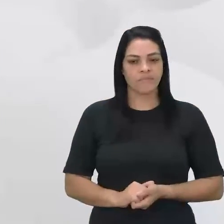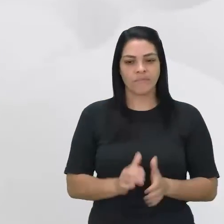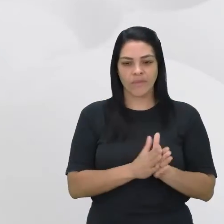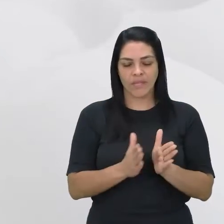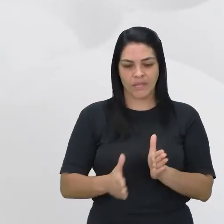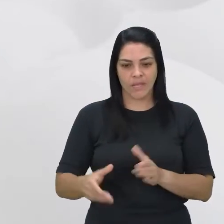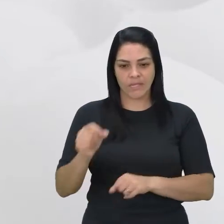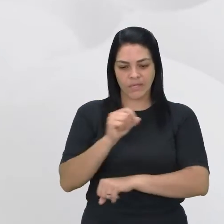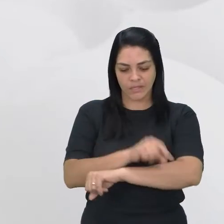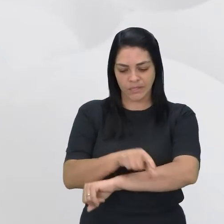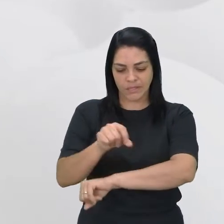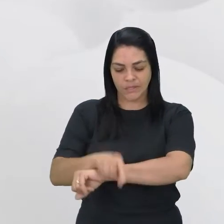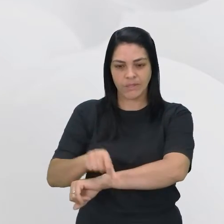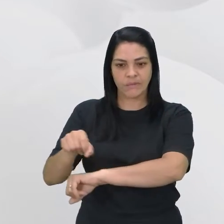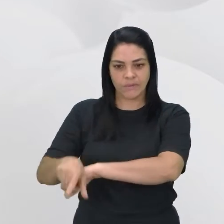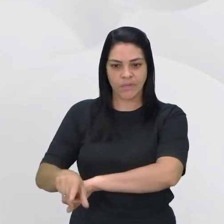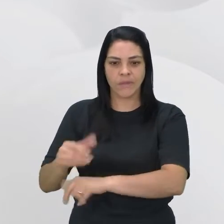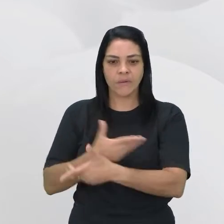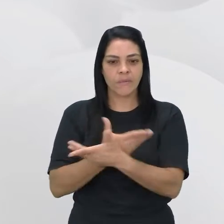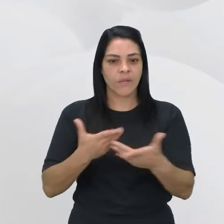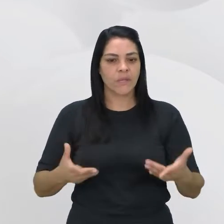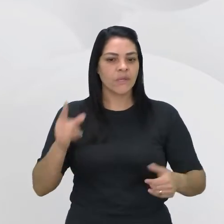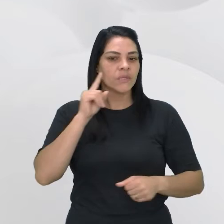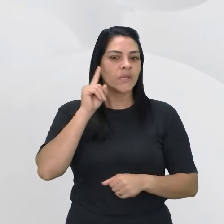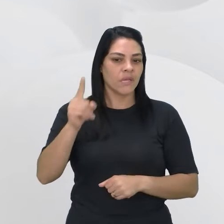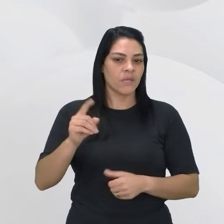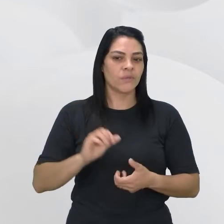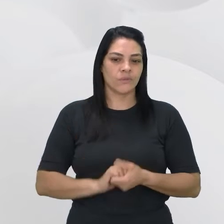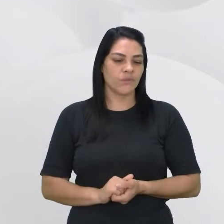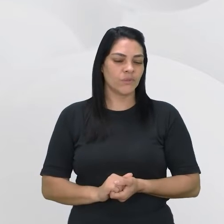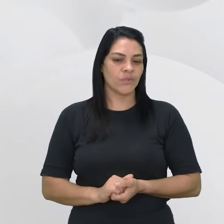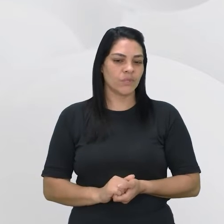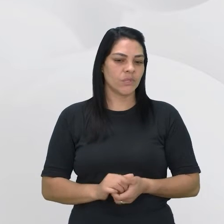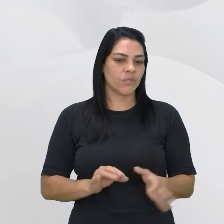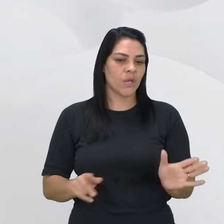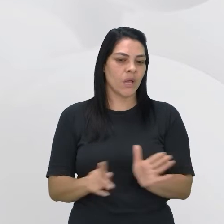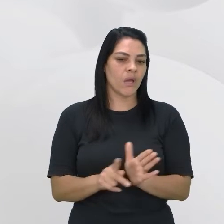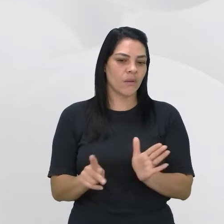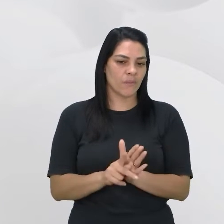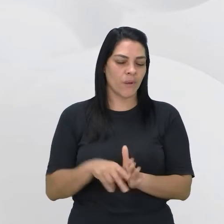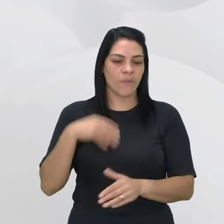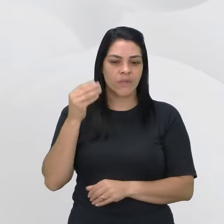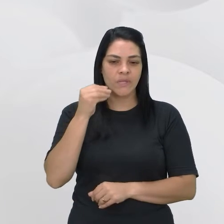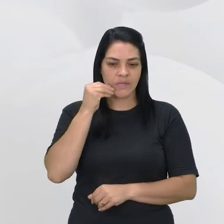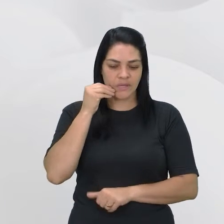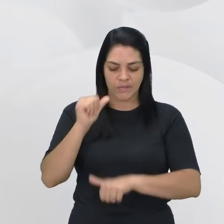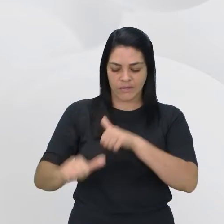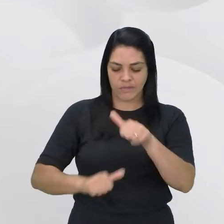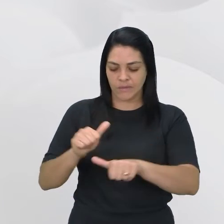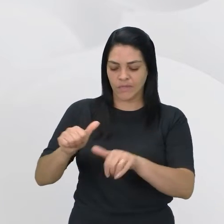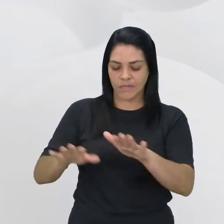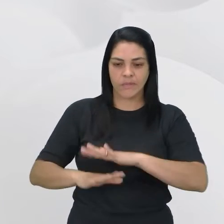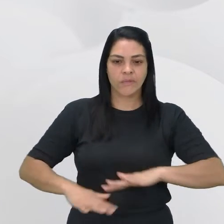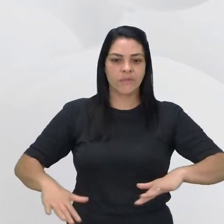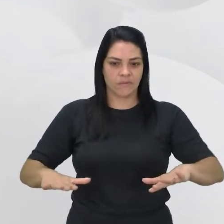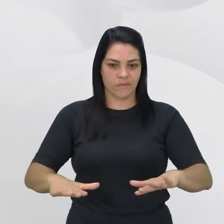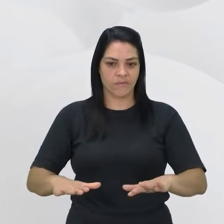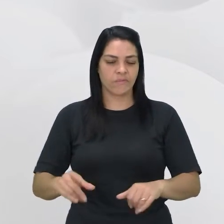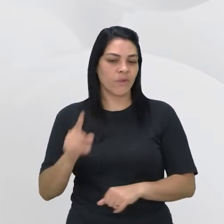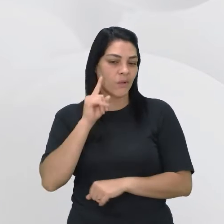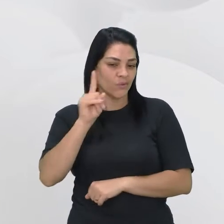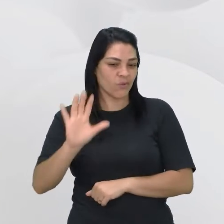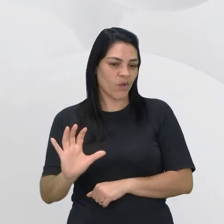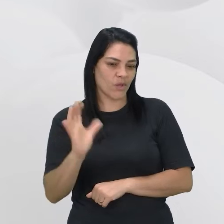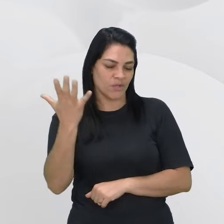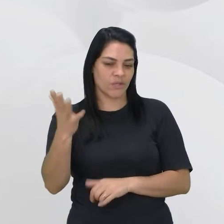de plantio, né? Então, que para a gente esse é o dia de coroamento dessa experiência de transformação do ambiente, né? Então, para esse dia